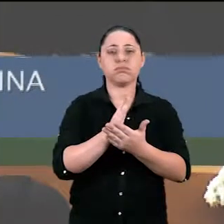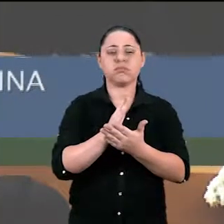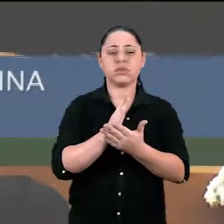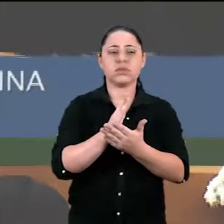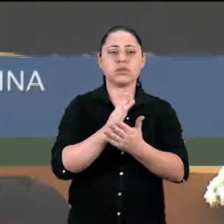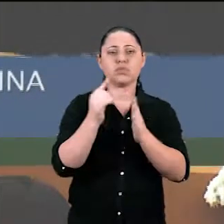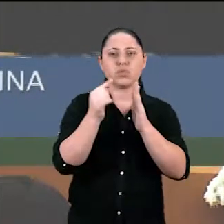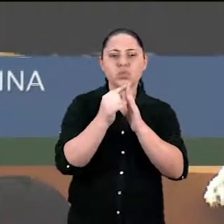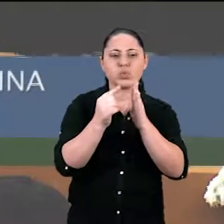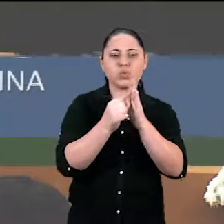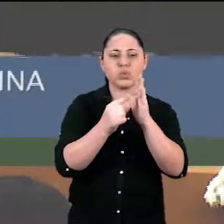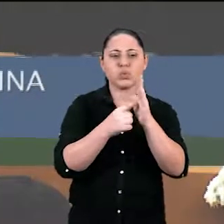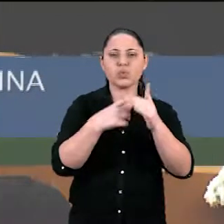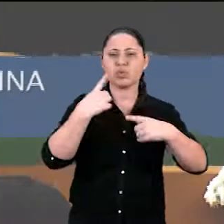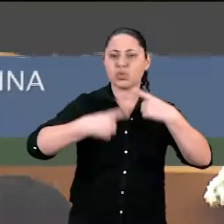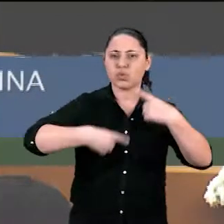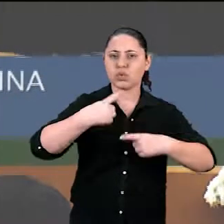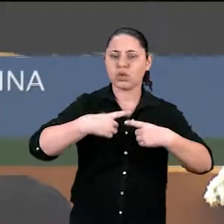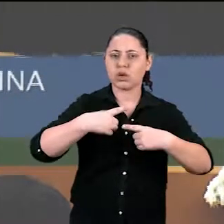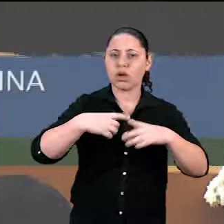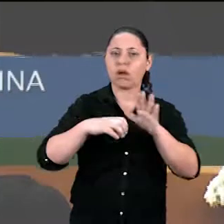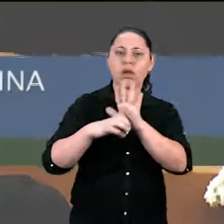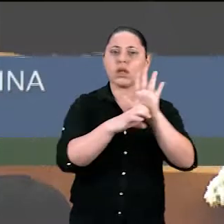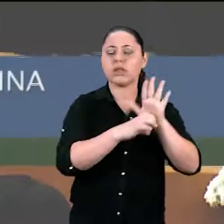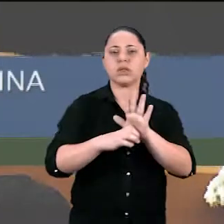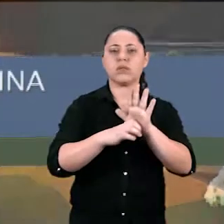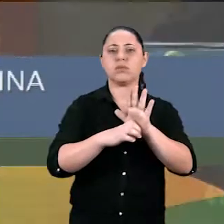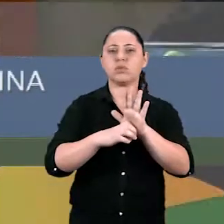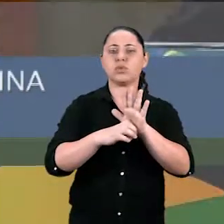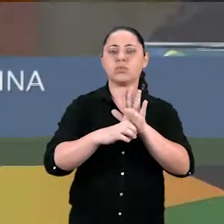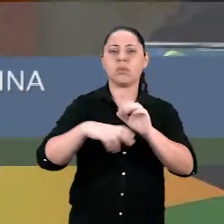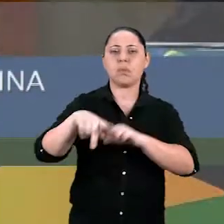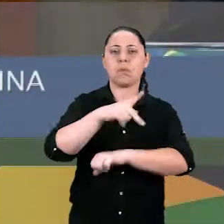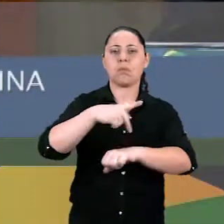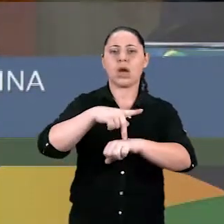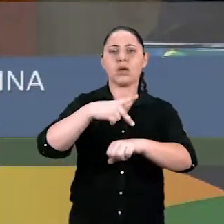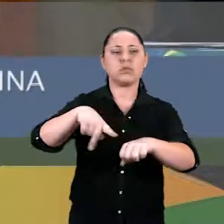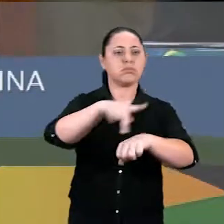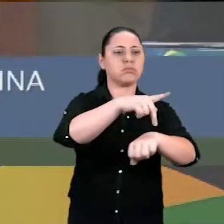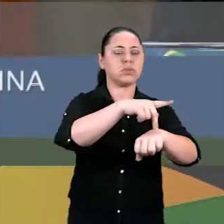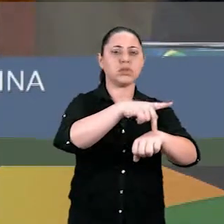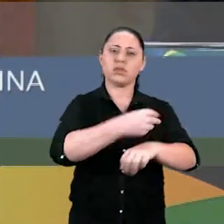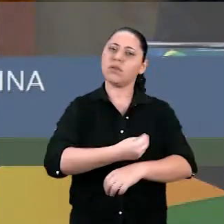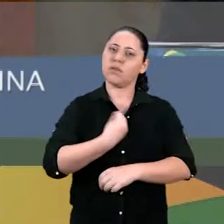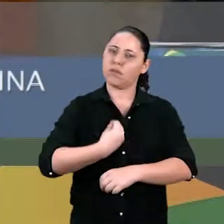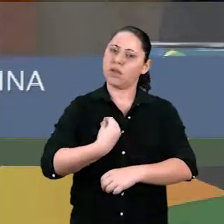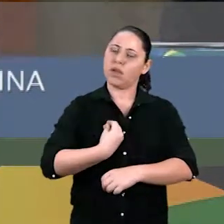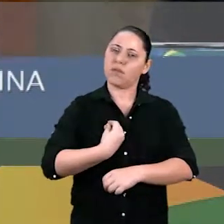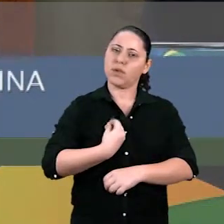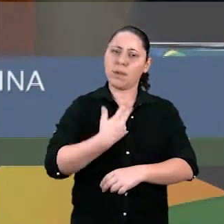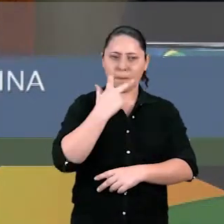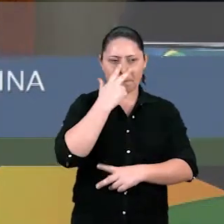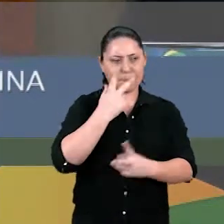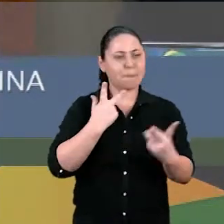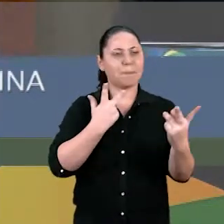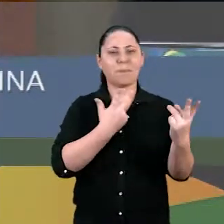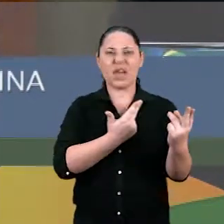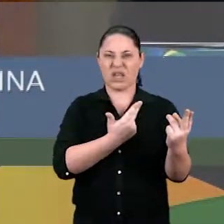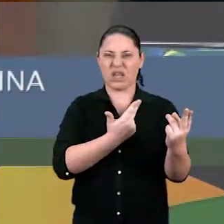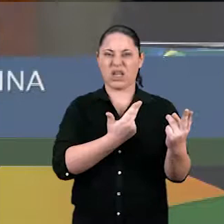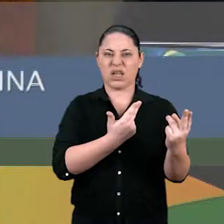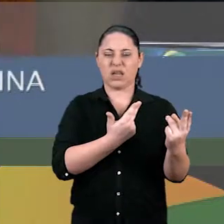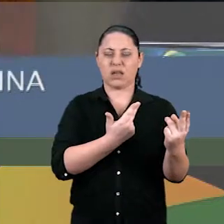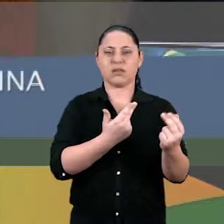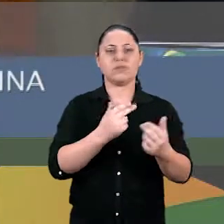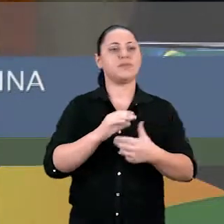para discutir aqui, tendo em consideração os exemplos dos diversos países que vivem experiências semelhantes no